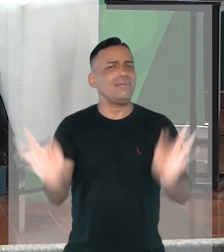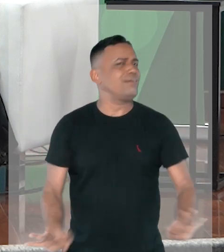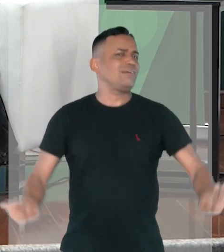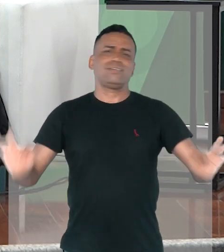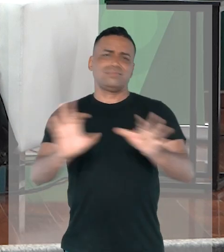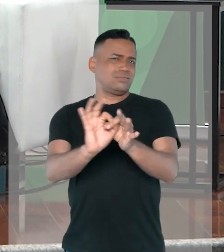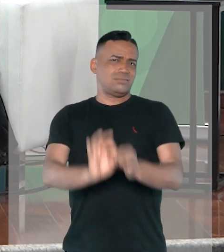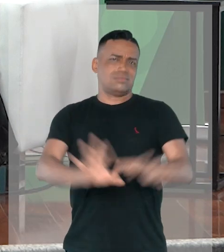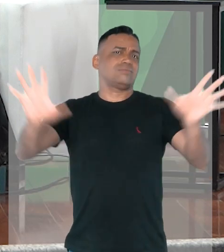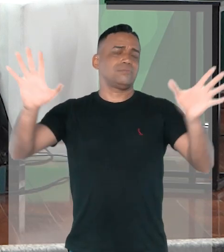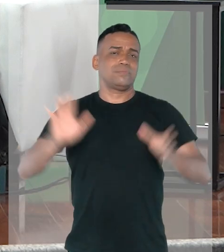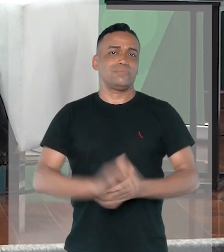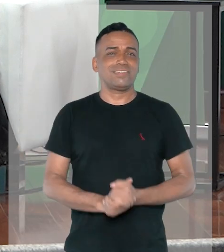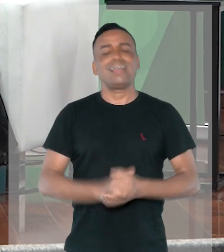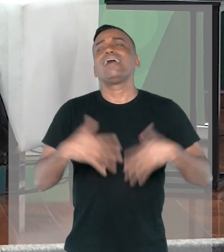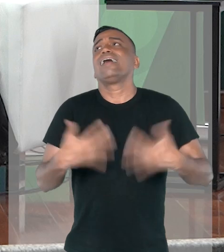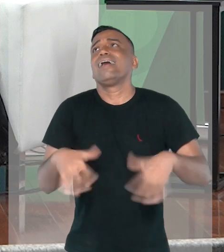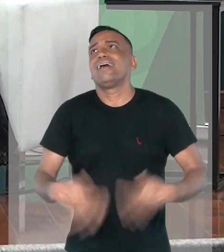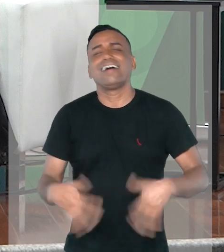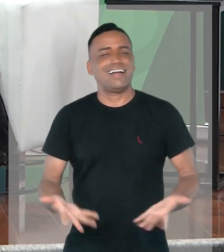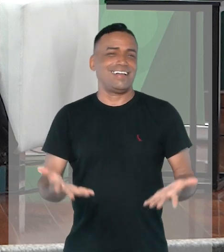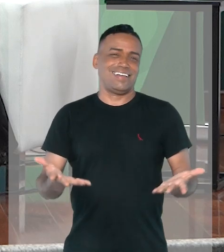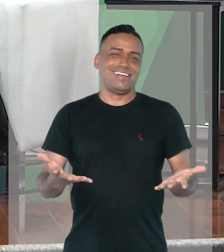soltinho. Ai, ai, ai.